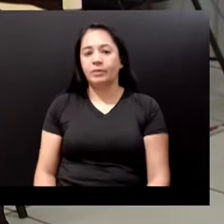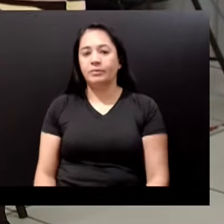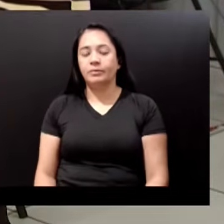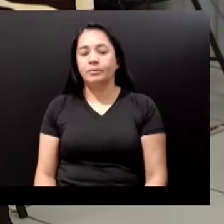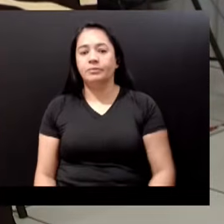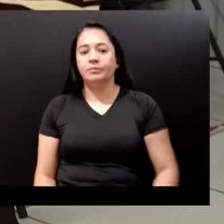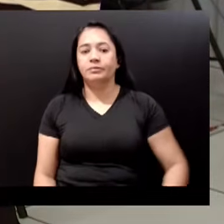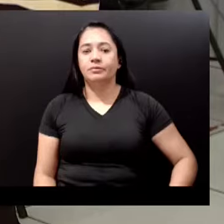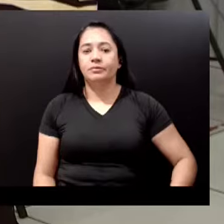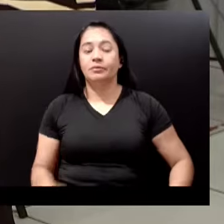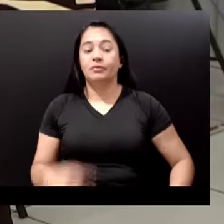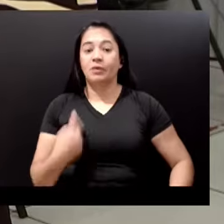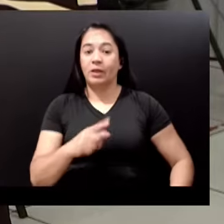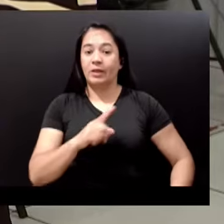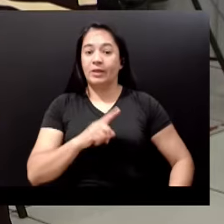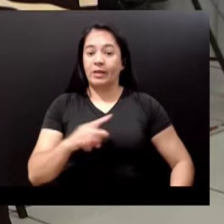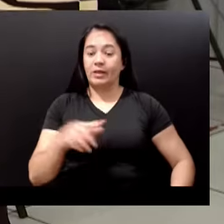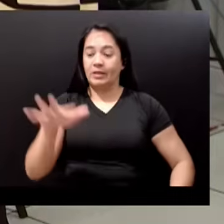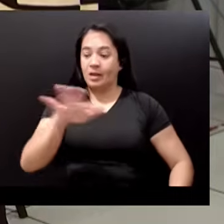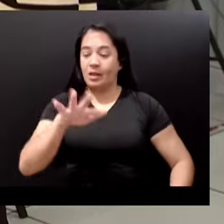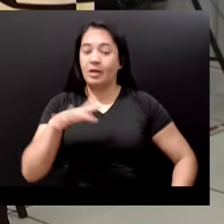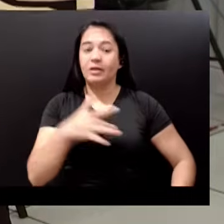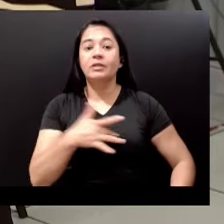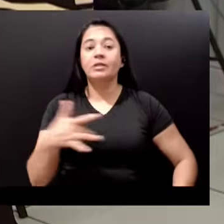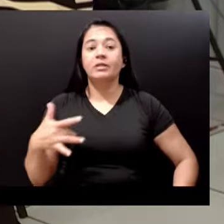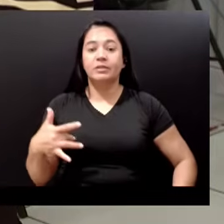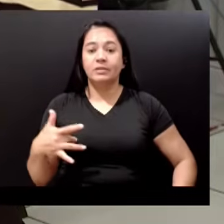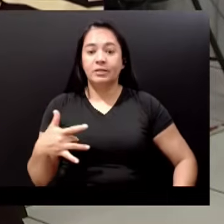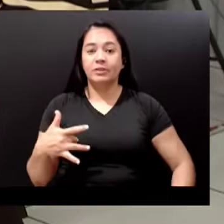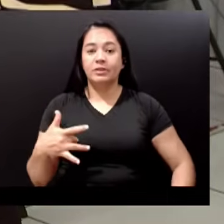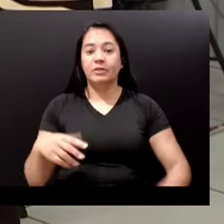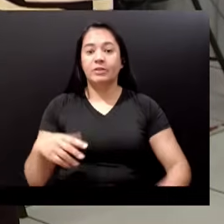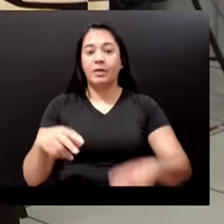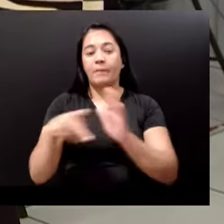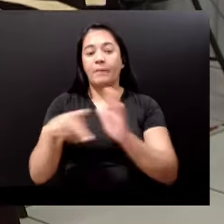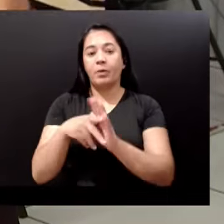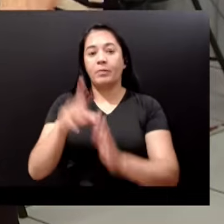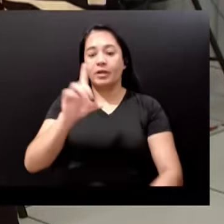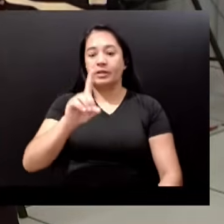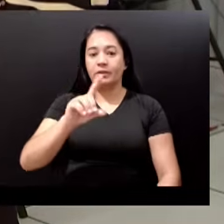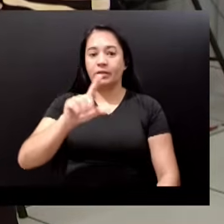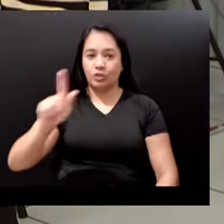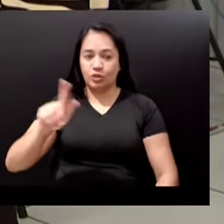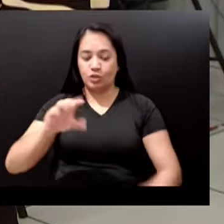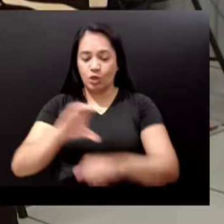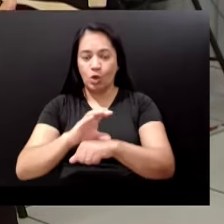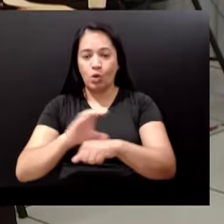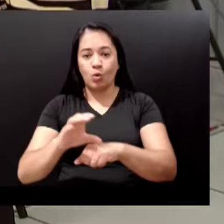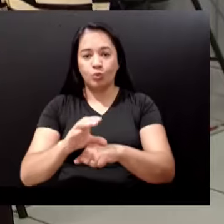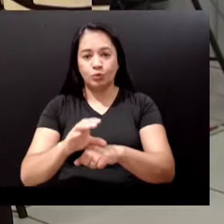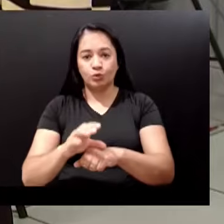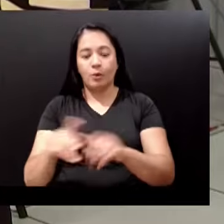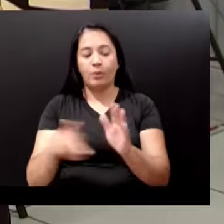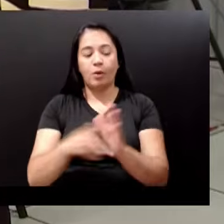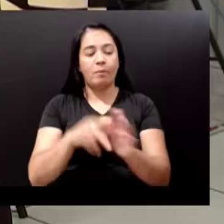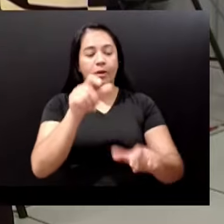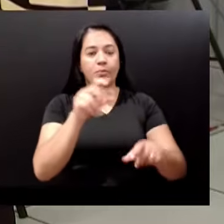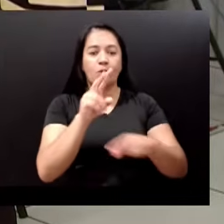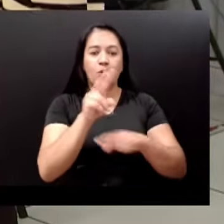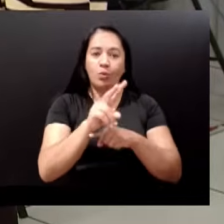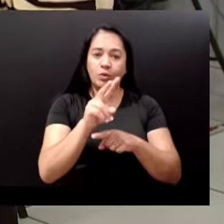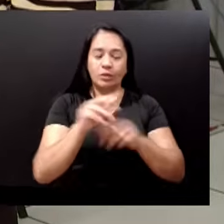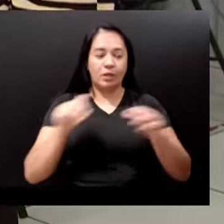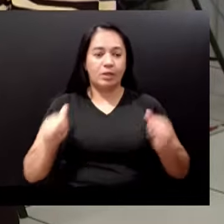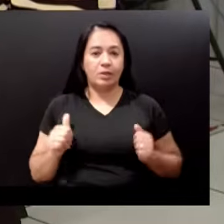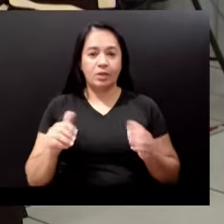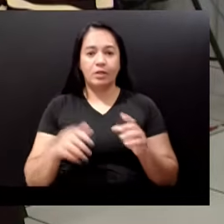área de saúde, que são oferecidos pela DG Cursos, Cuidadores em Ação. Todos os meses ela oferece 2